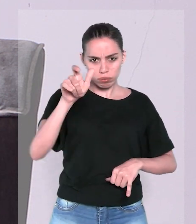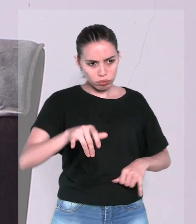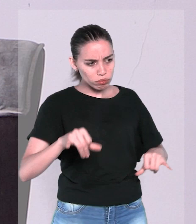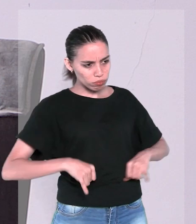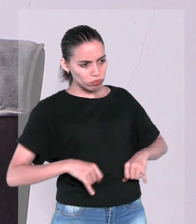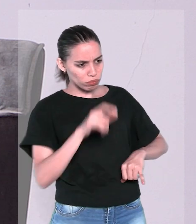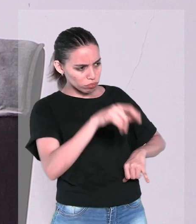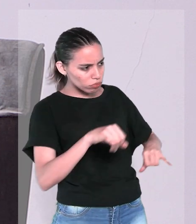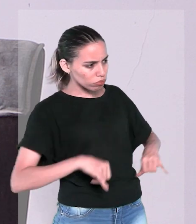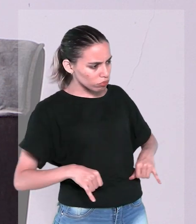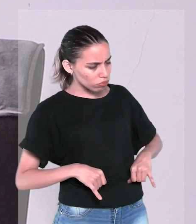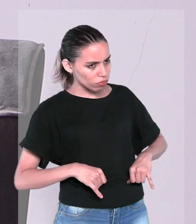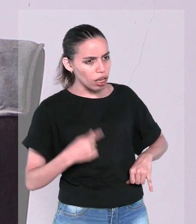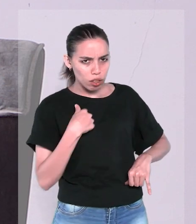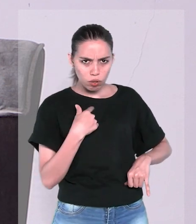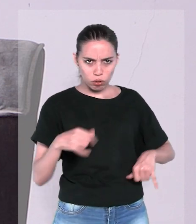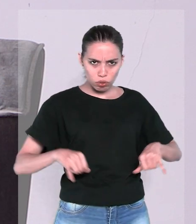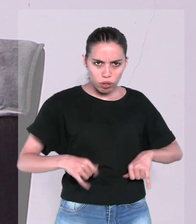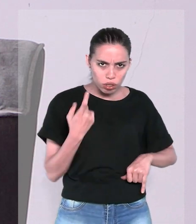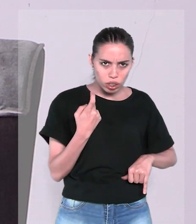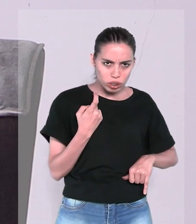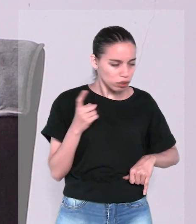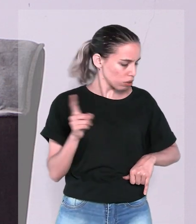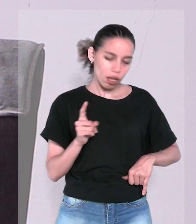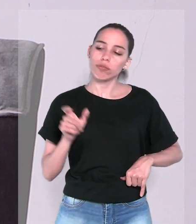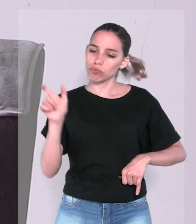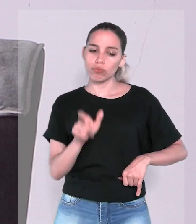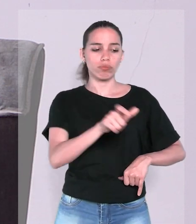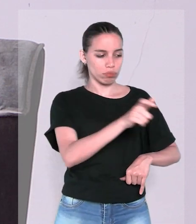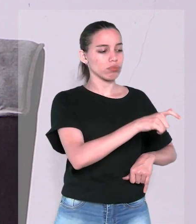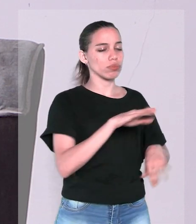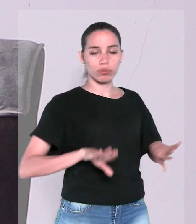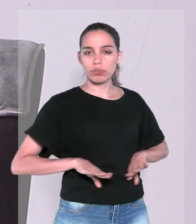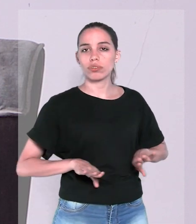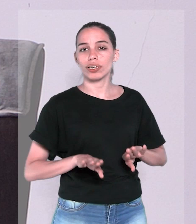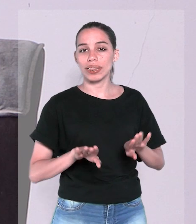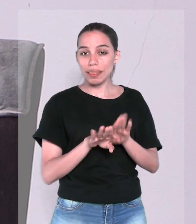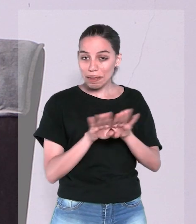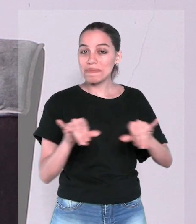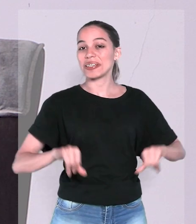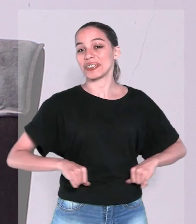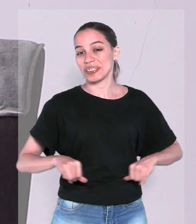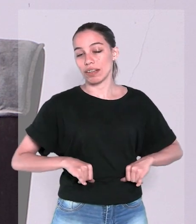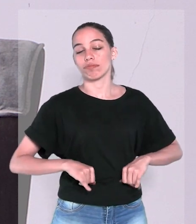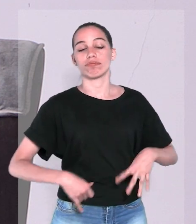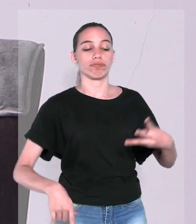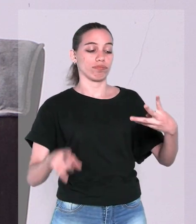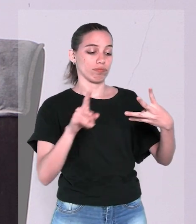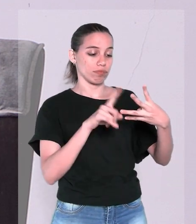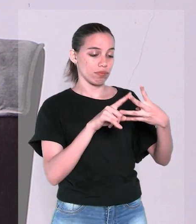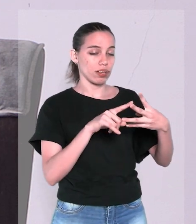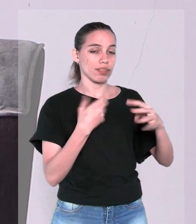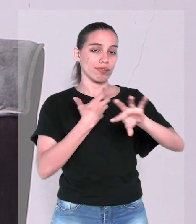olha, não mente, mas aí toca o teu celular e você atende aí. Aí é uma pessoa que você